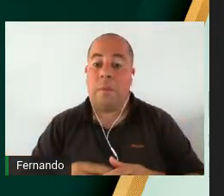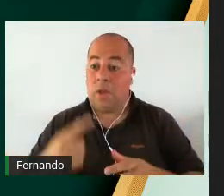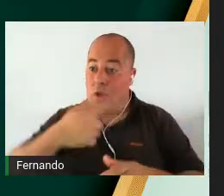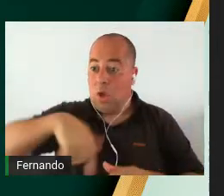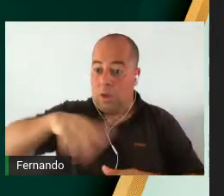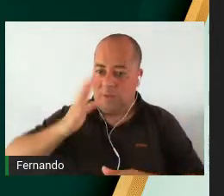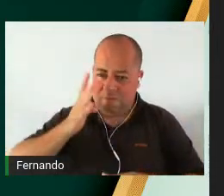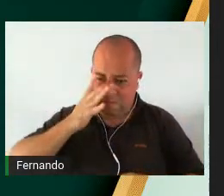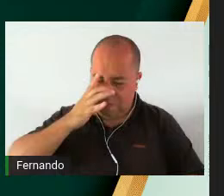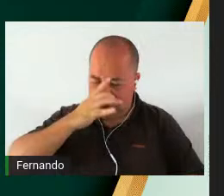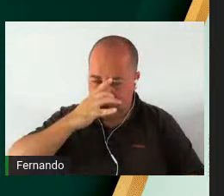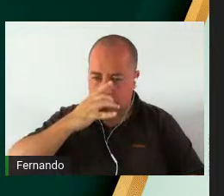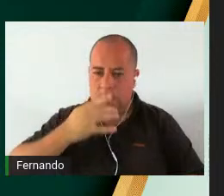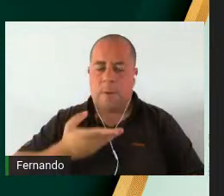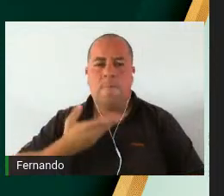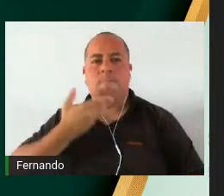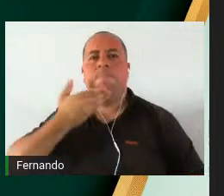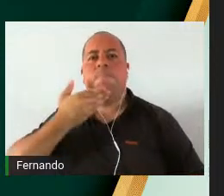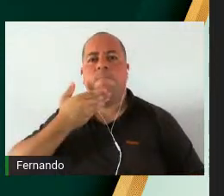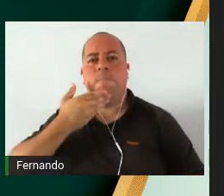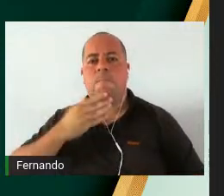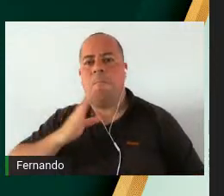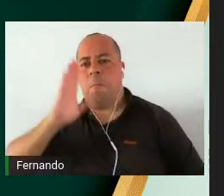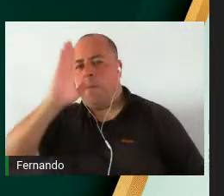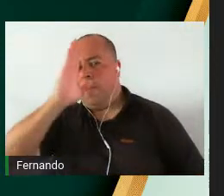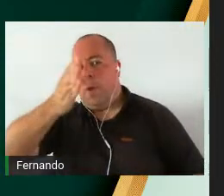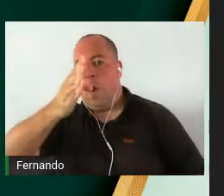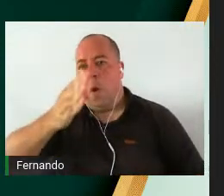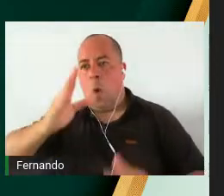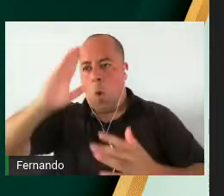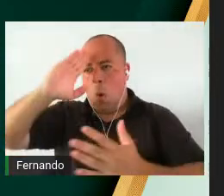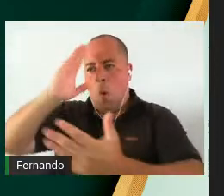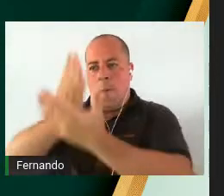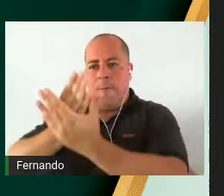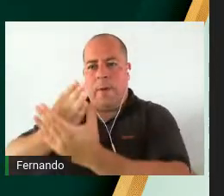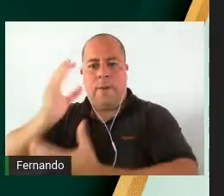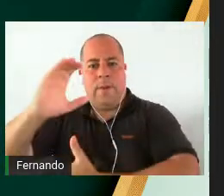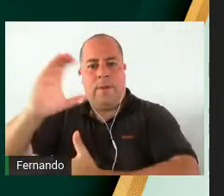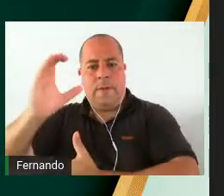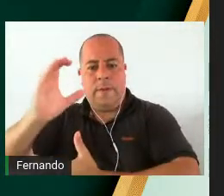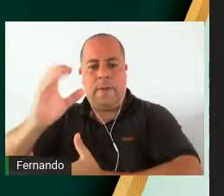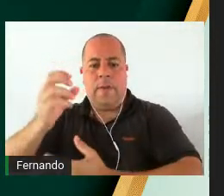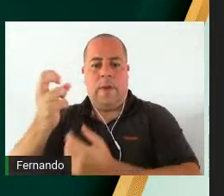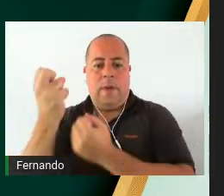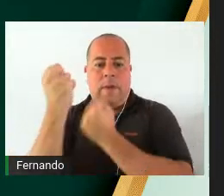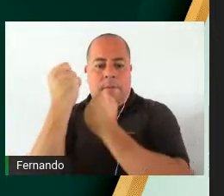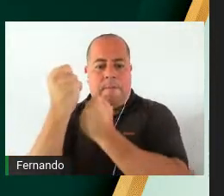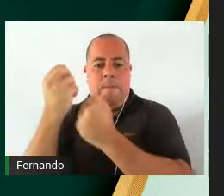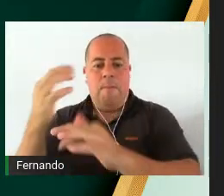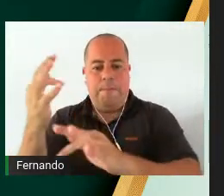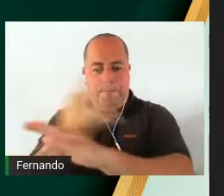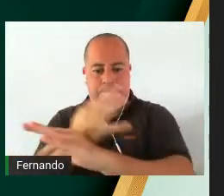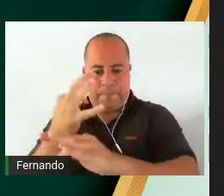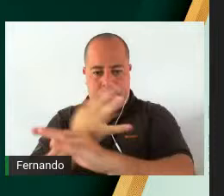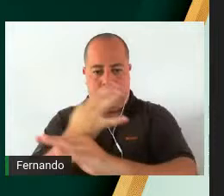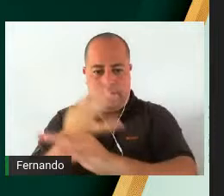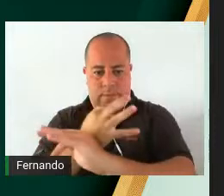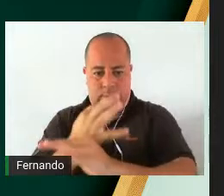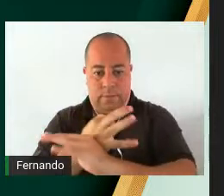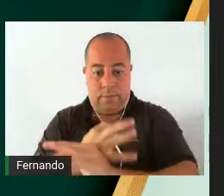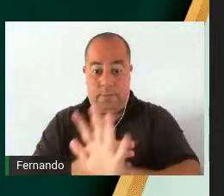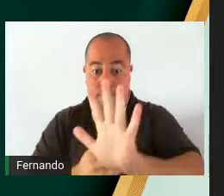com a cabeça erguida, com laço na ciência e na nossa forte resiliência. Mas cabe